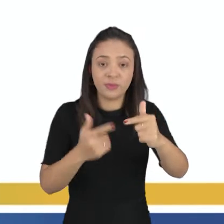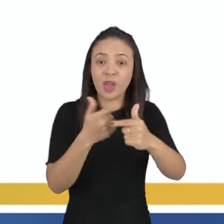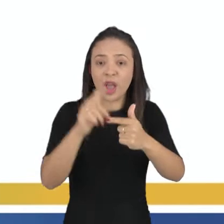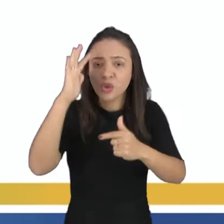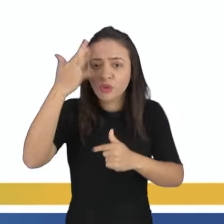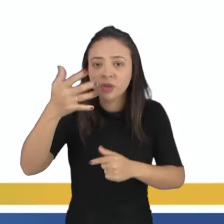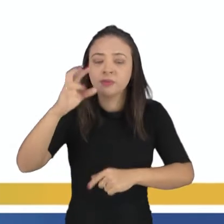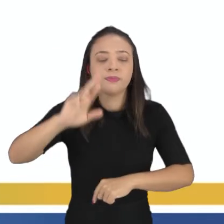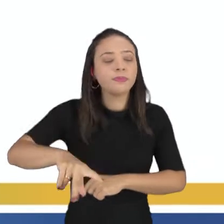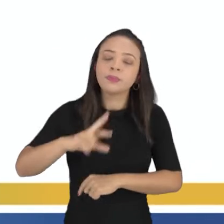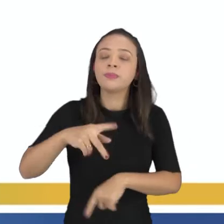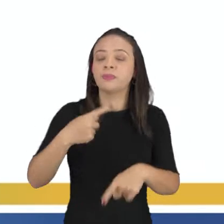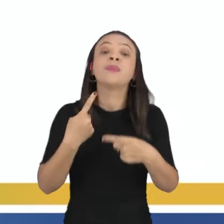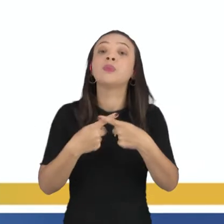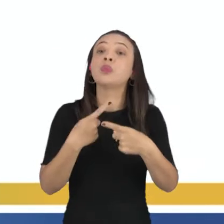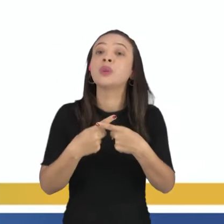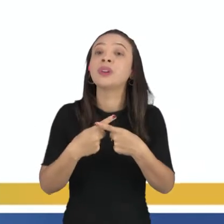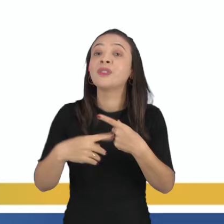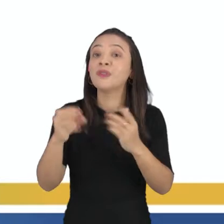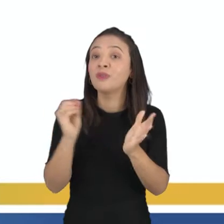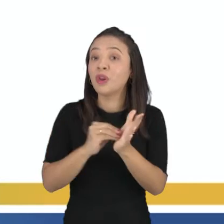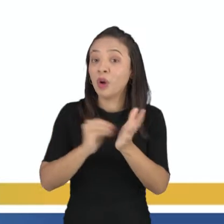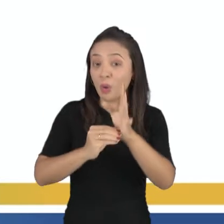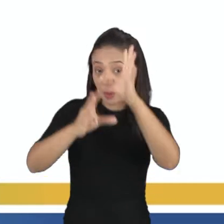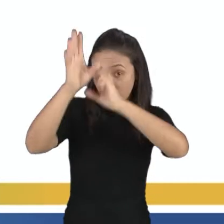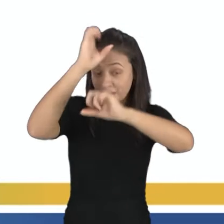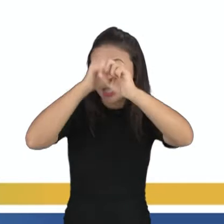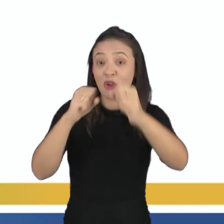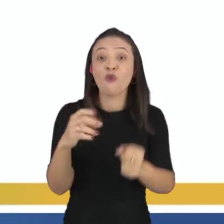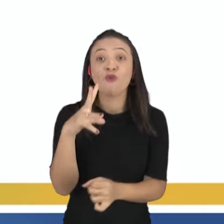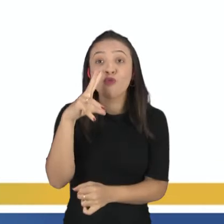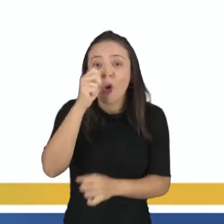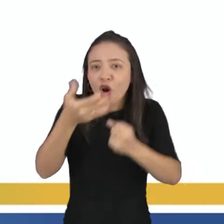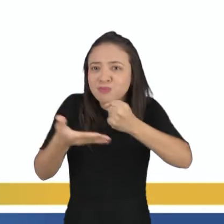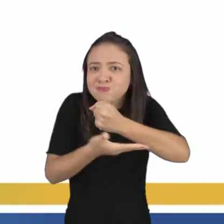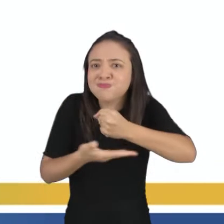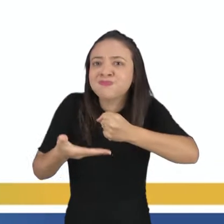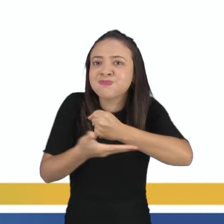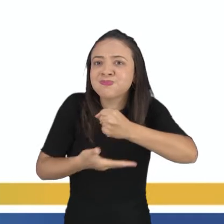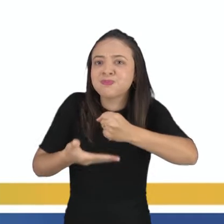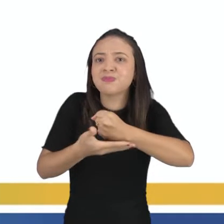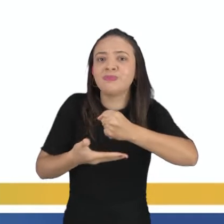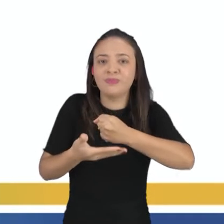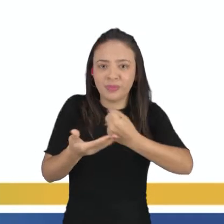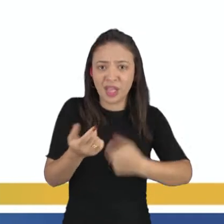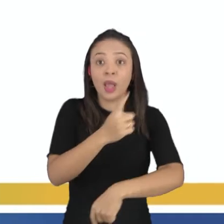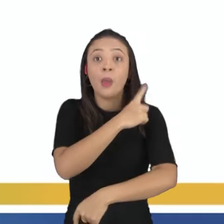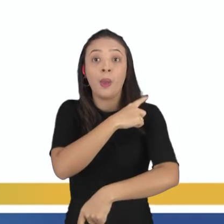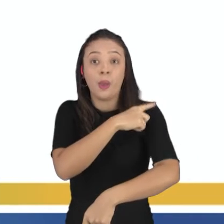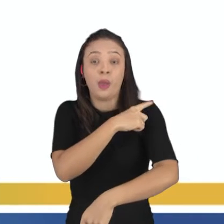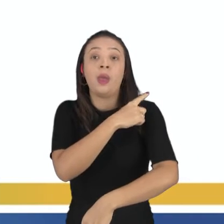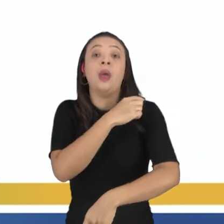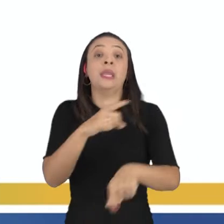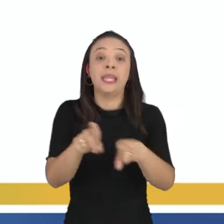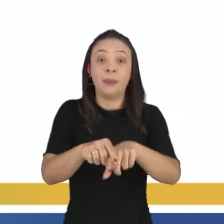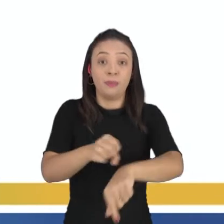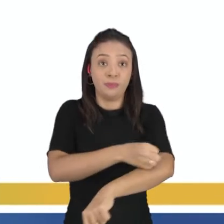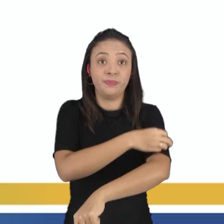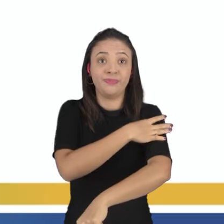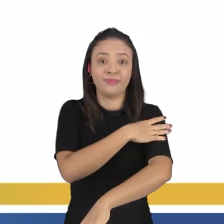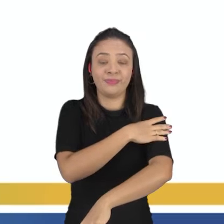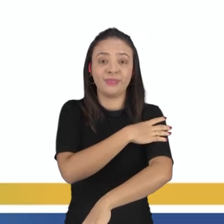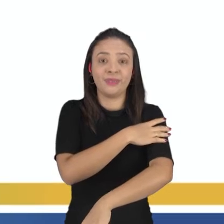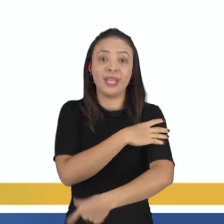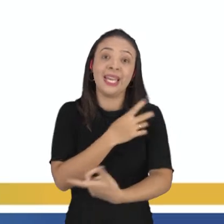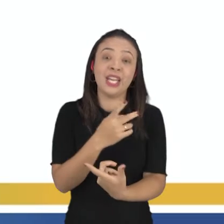seria resolvido, pois a falta de um aprendizado sólido no primeiro e segundo grau comprometeria o ritmo do